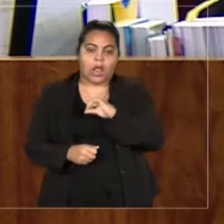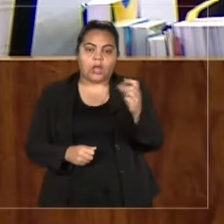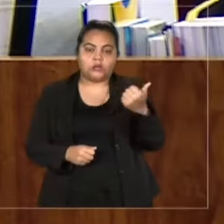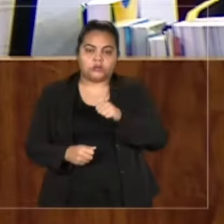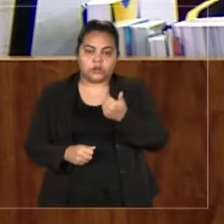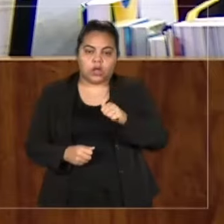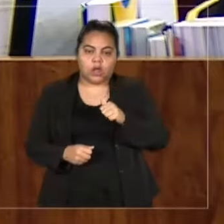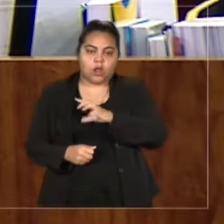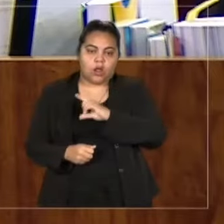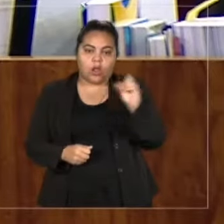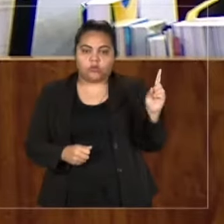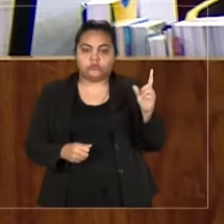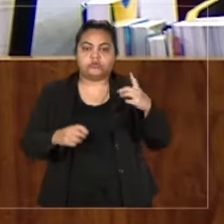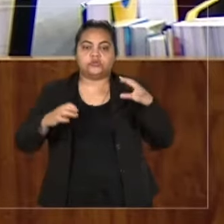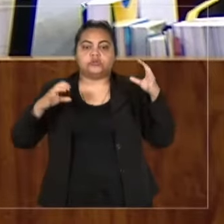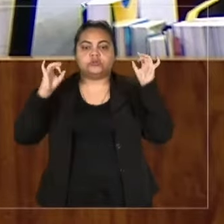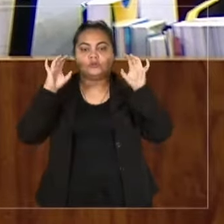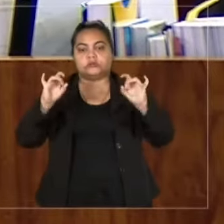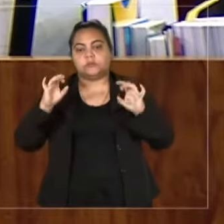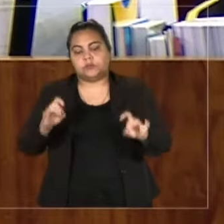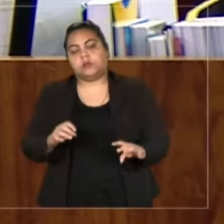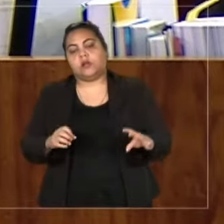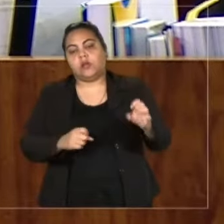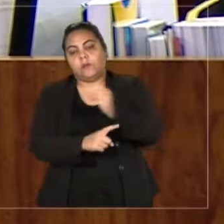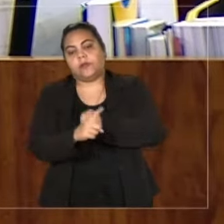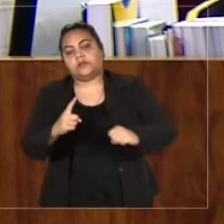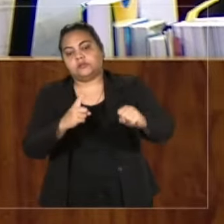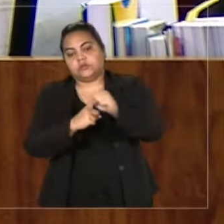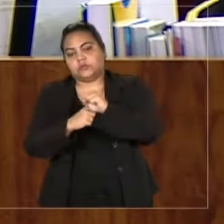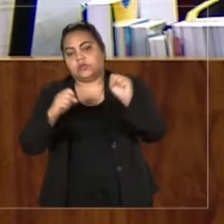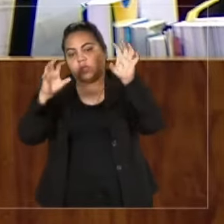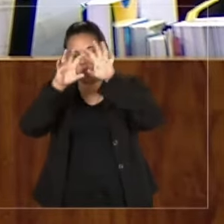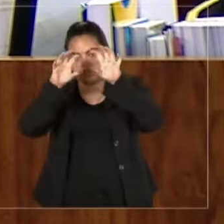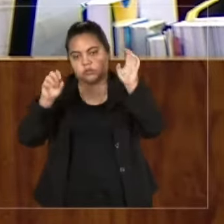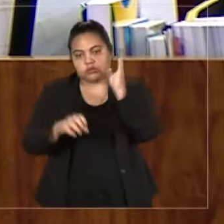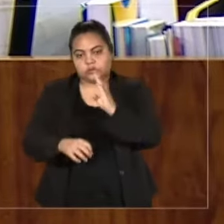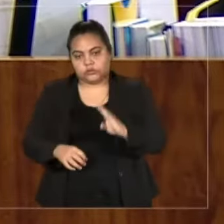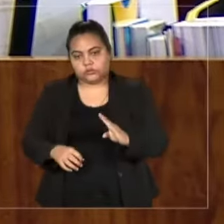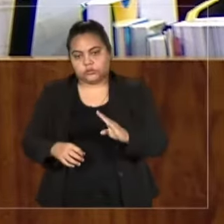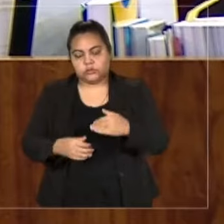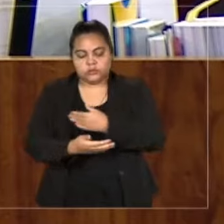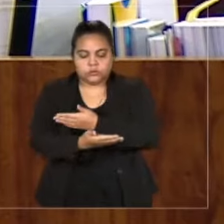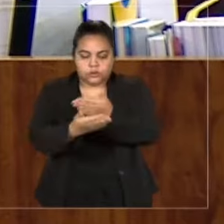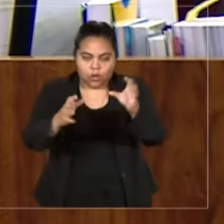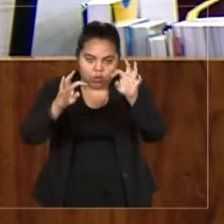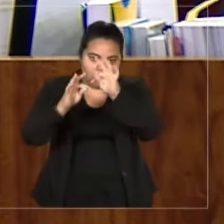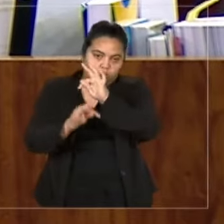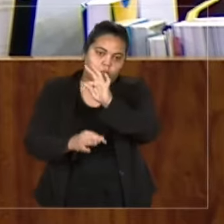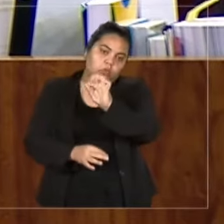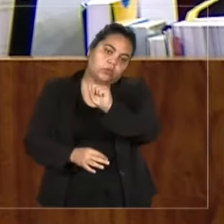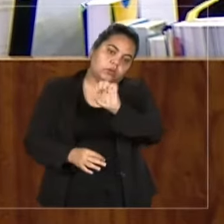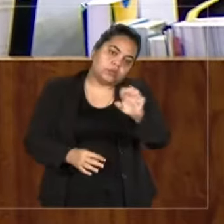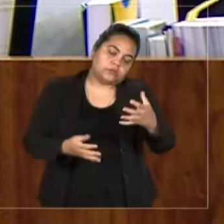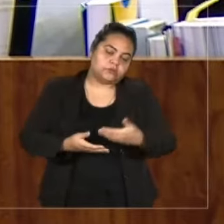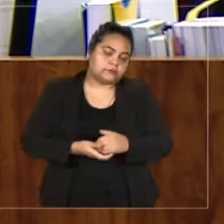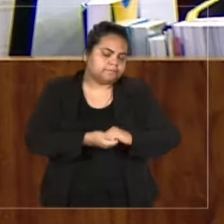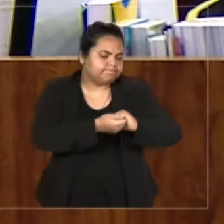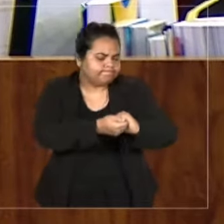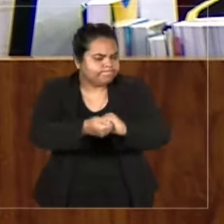é um dia especial para a sociedade brasileira. O Tribunal Superior Eleitoral cumprimenta, portanto, os